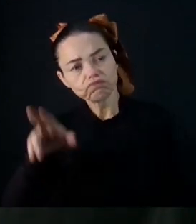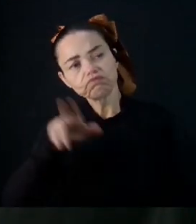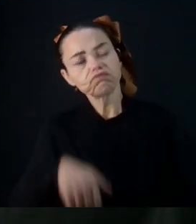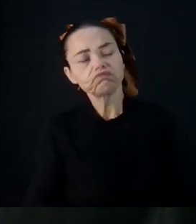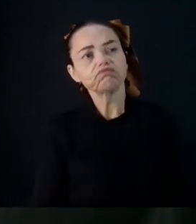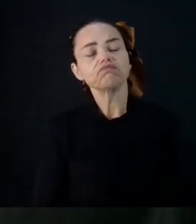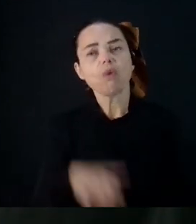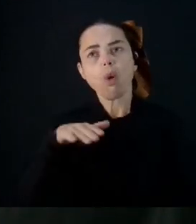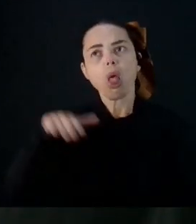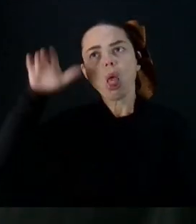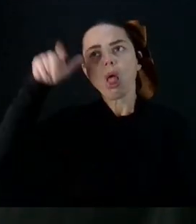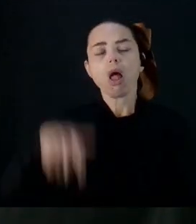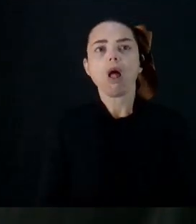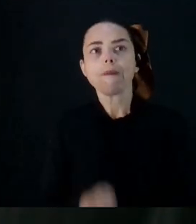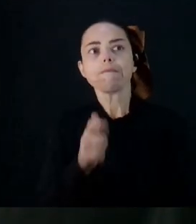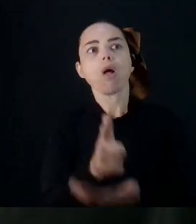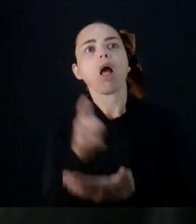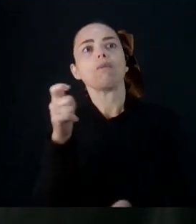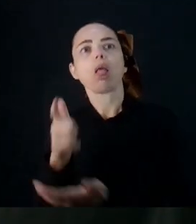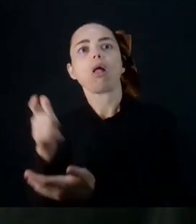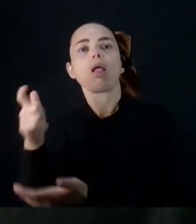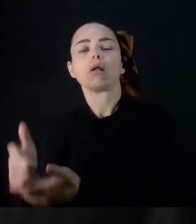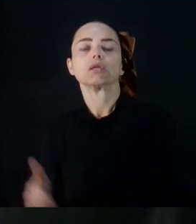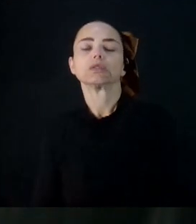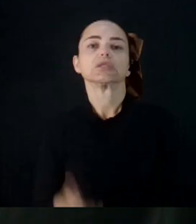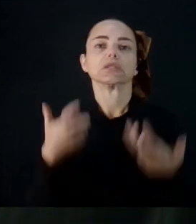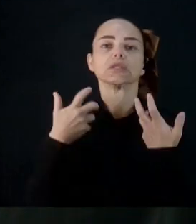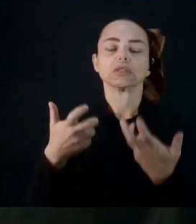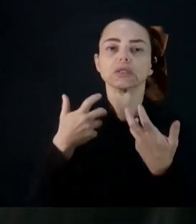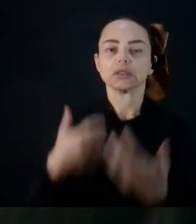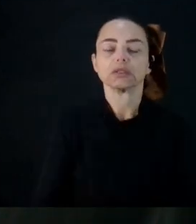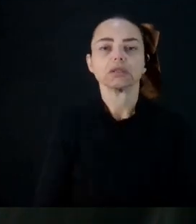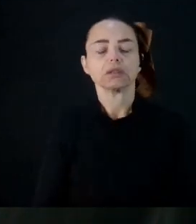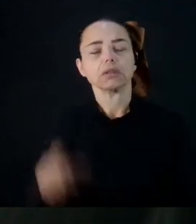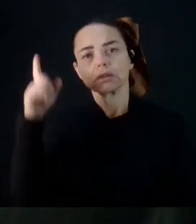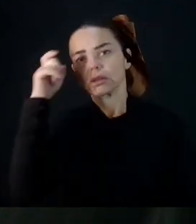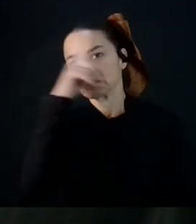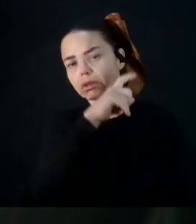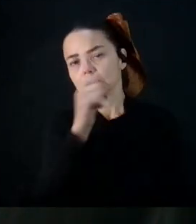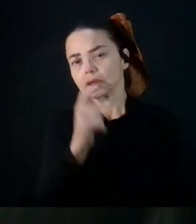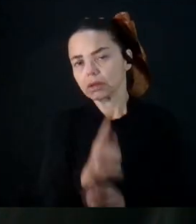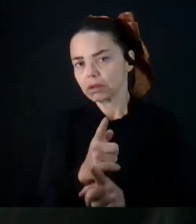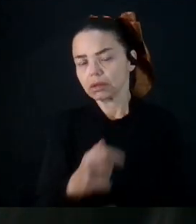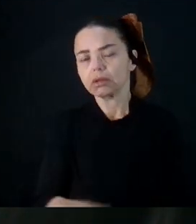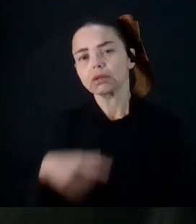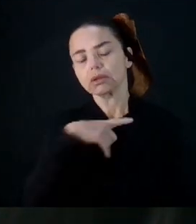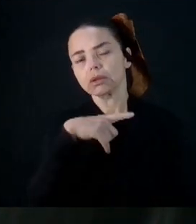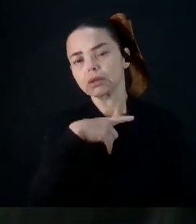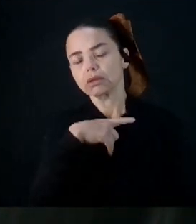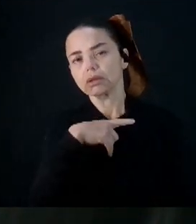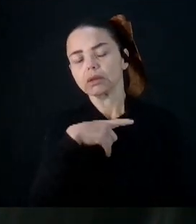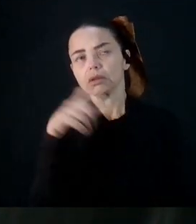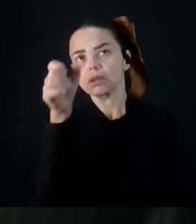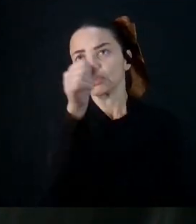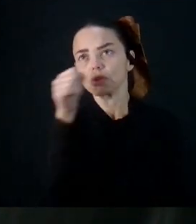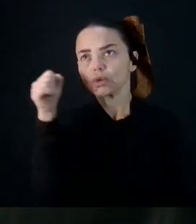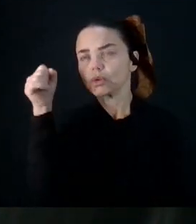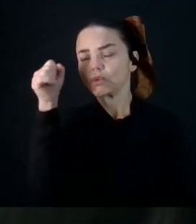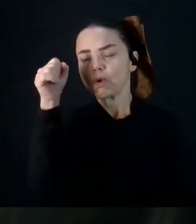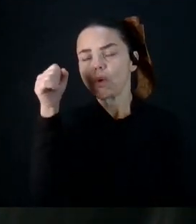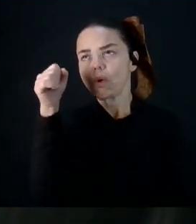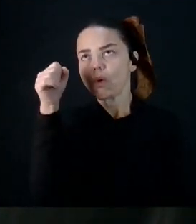cresço comprando, querendo. Não é difícil a gente encontrar pessoas que tenham um armário cheinho de coisas,